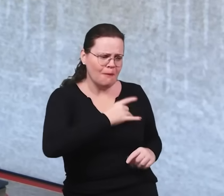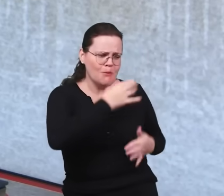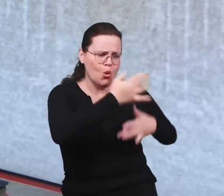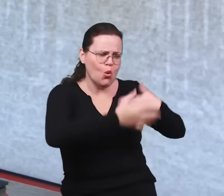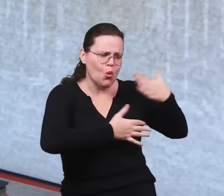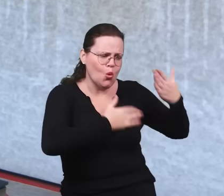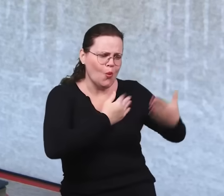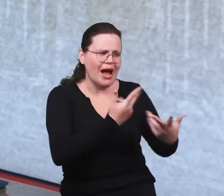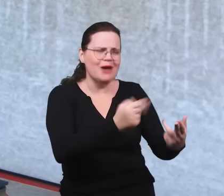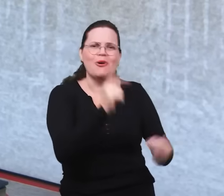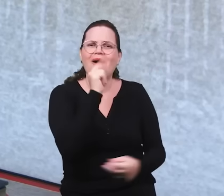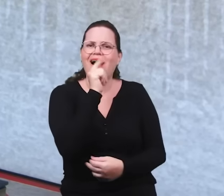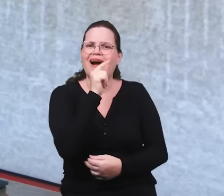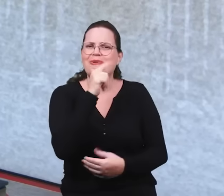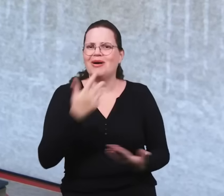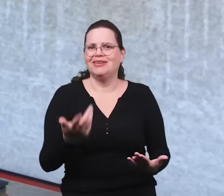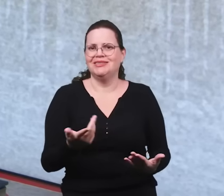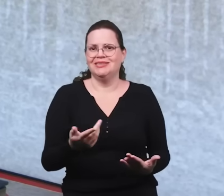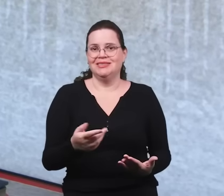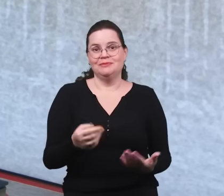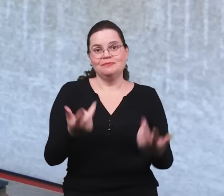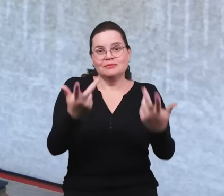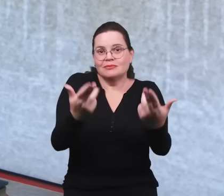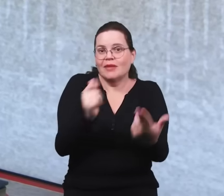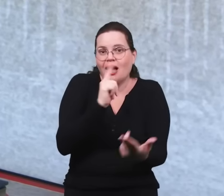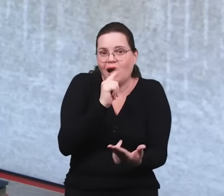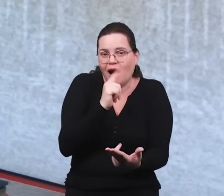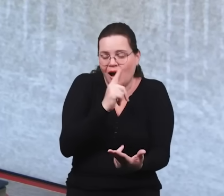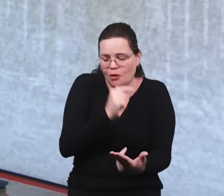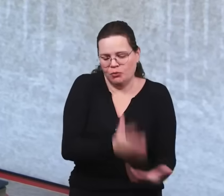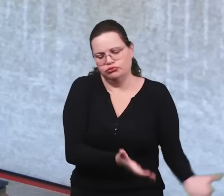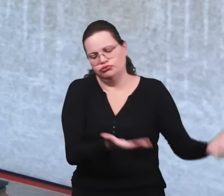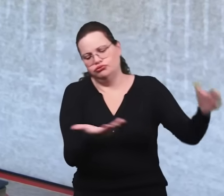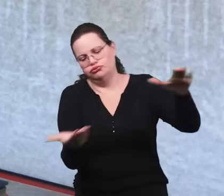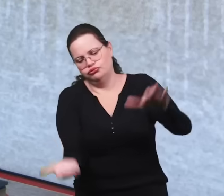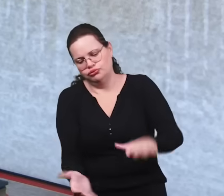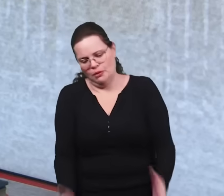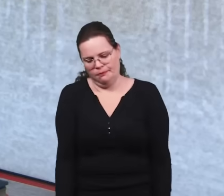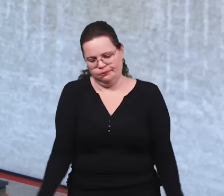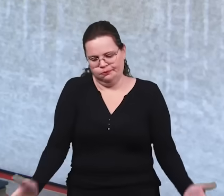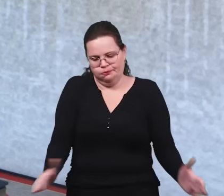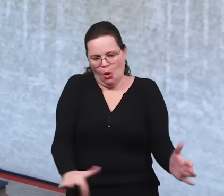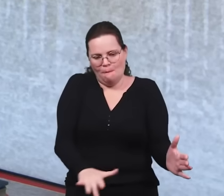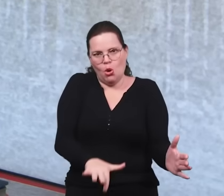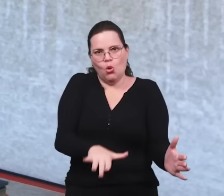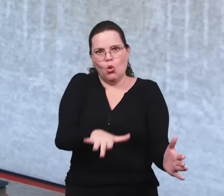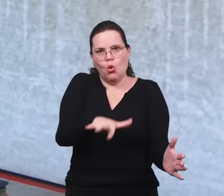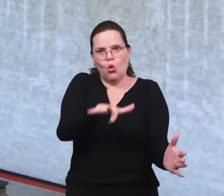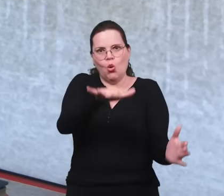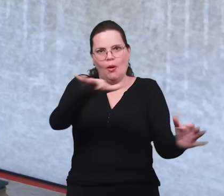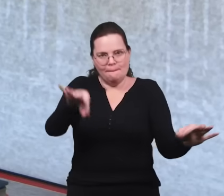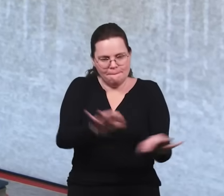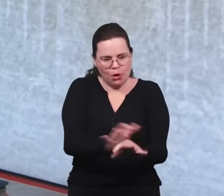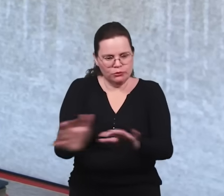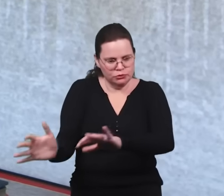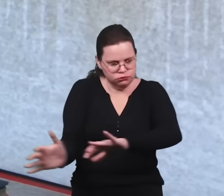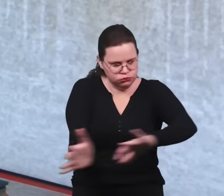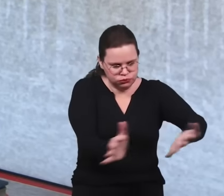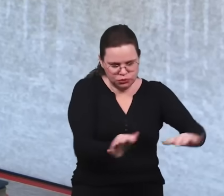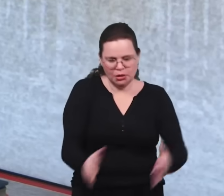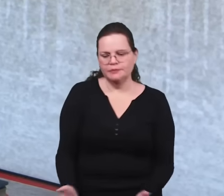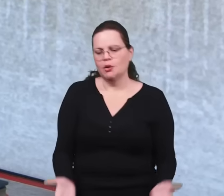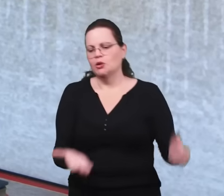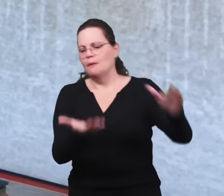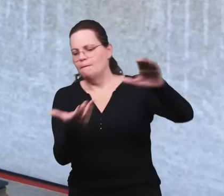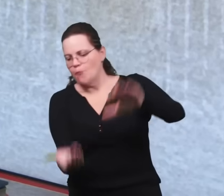foram cheias de água, o Senhor Jesus também deseja muito encher o coração do homem com a bênção da água